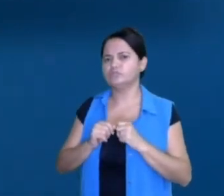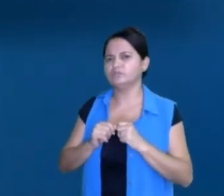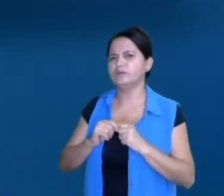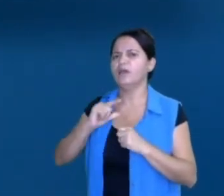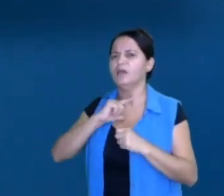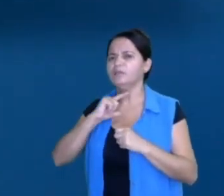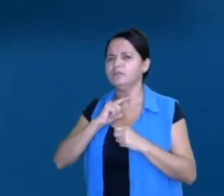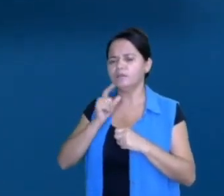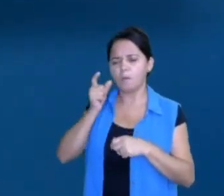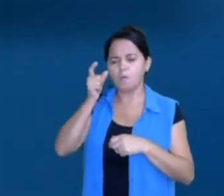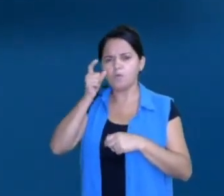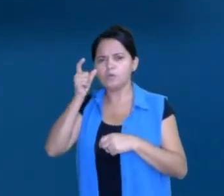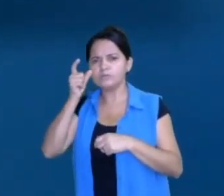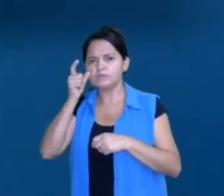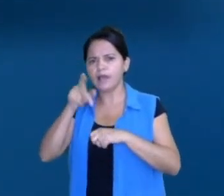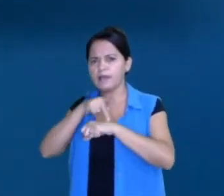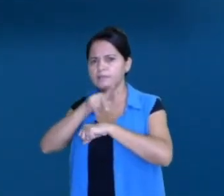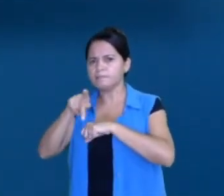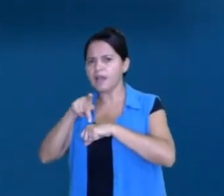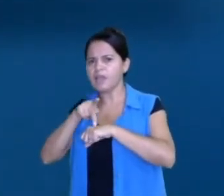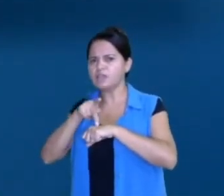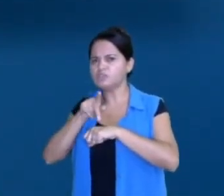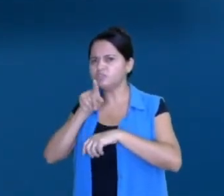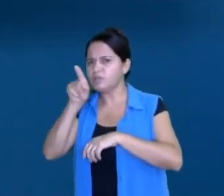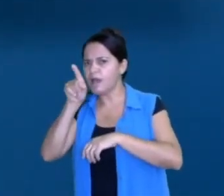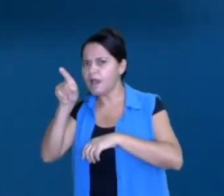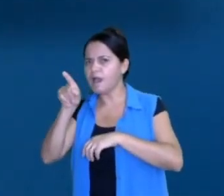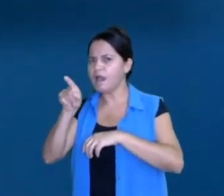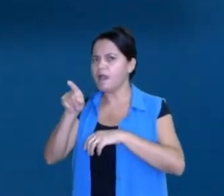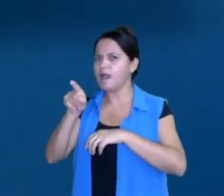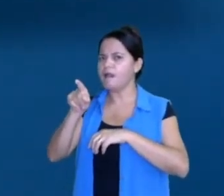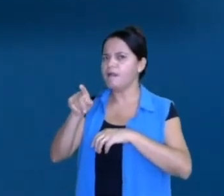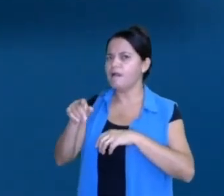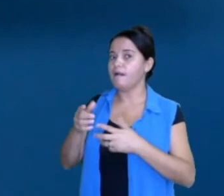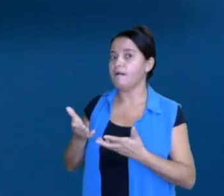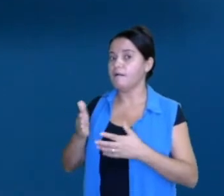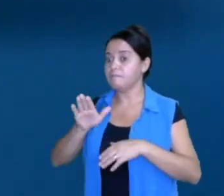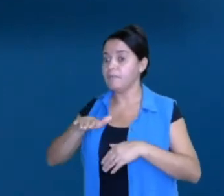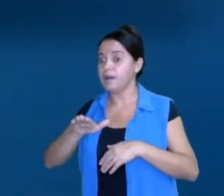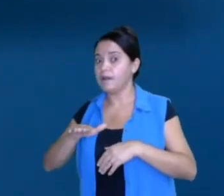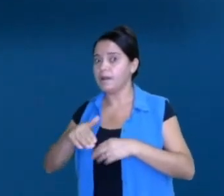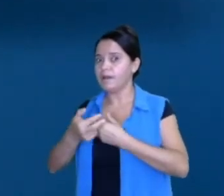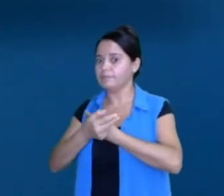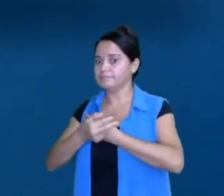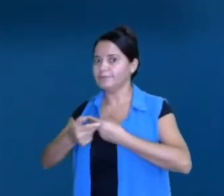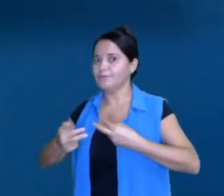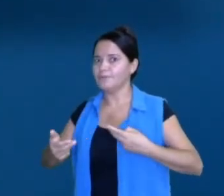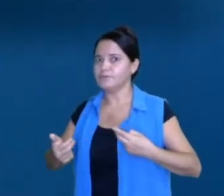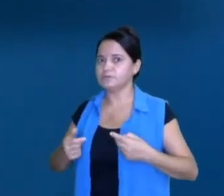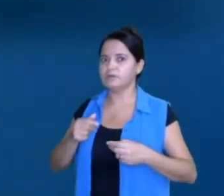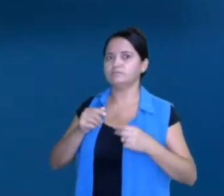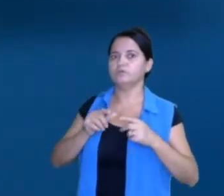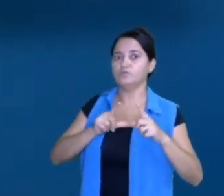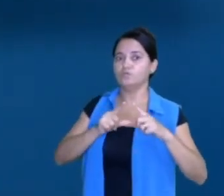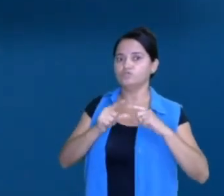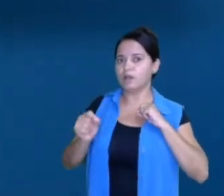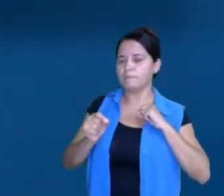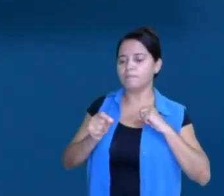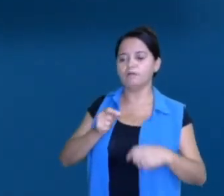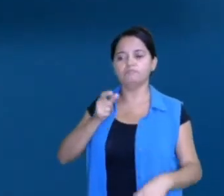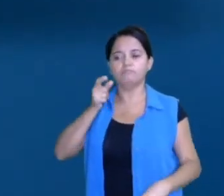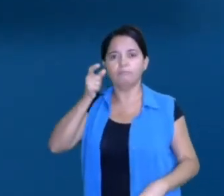mercado consumidor, né? Mão de obra barata. E o Japão teria também esse interesse. Só